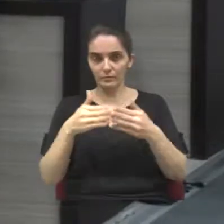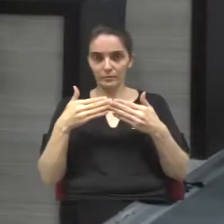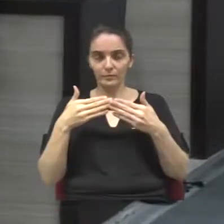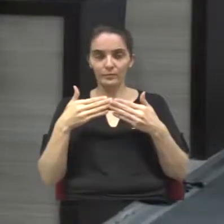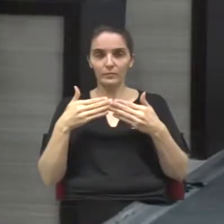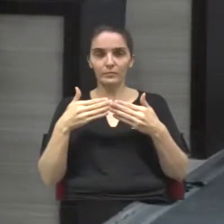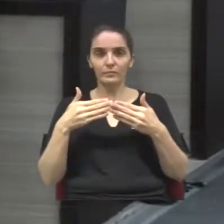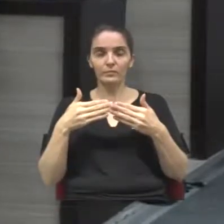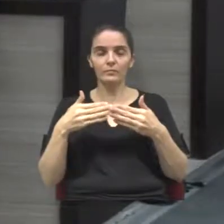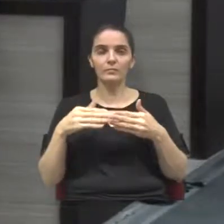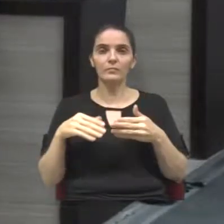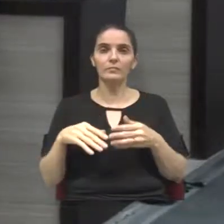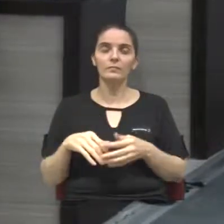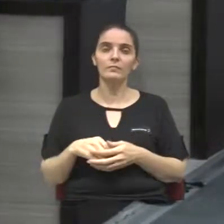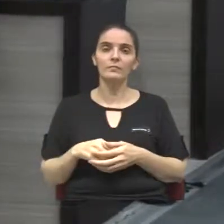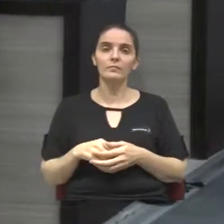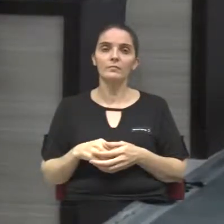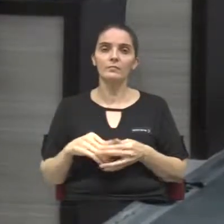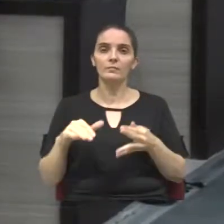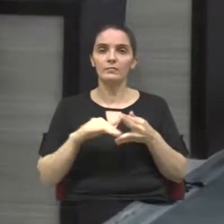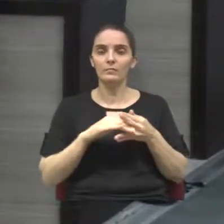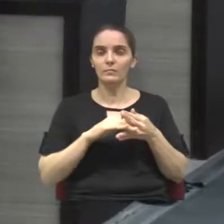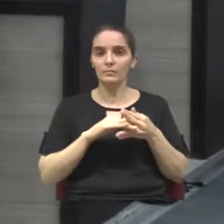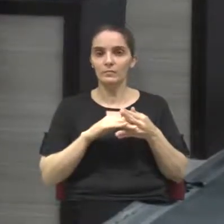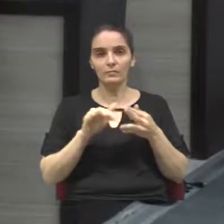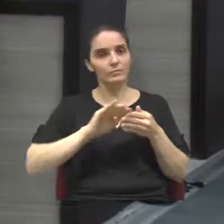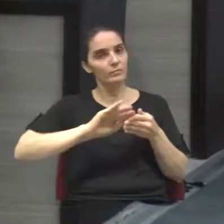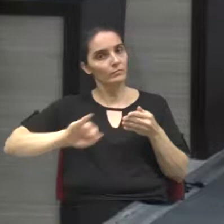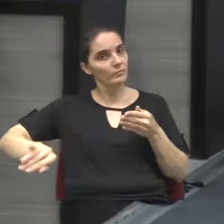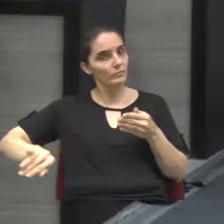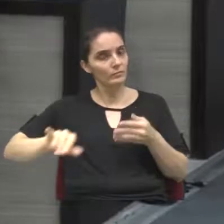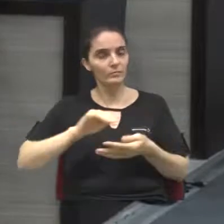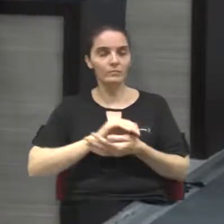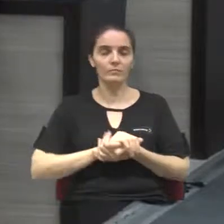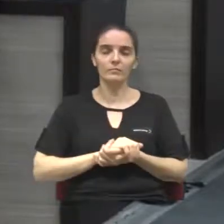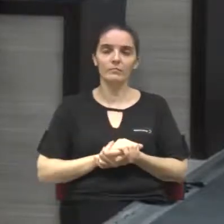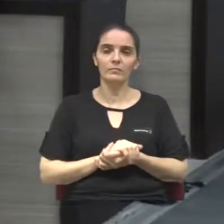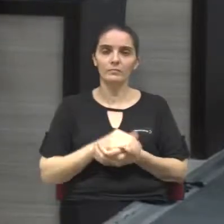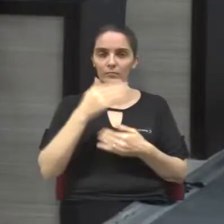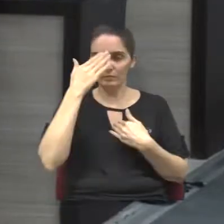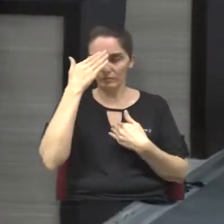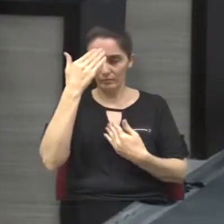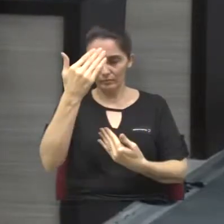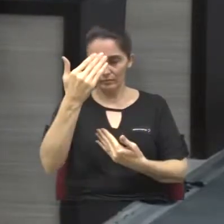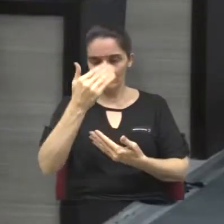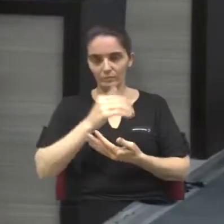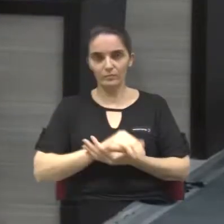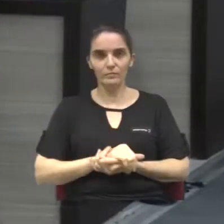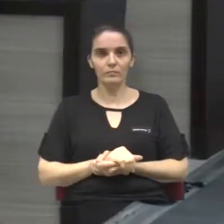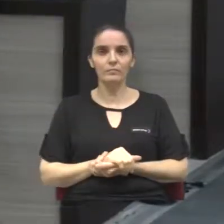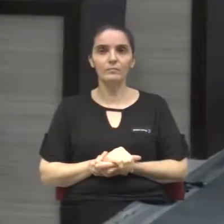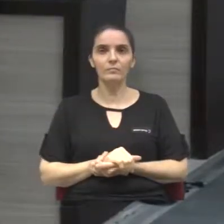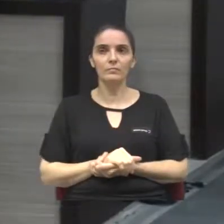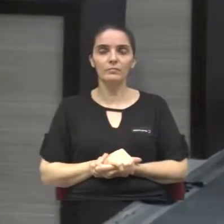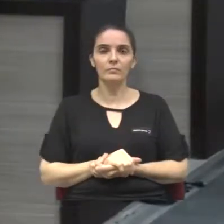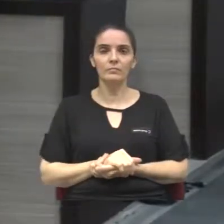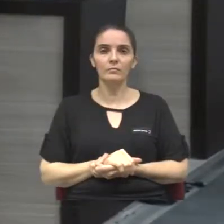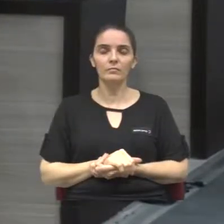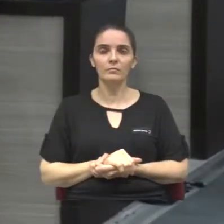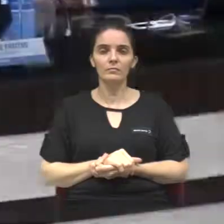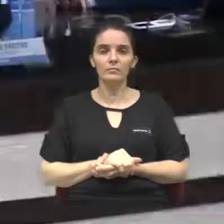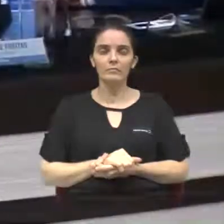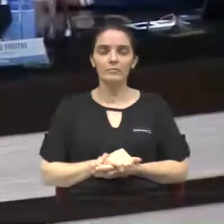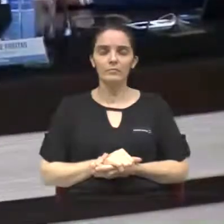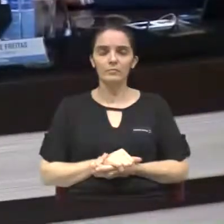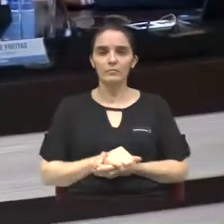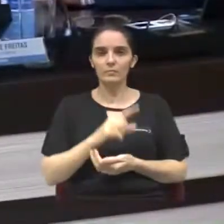para que seja suspenso o intervalo de 30 minutos. Obrigado, senhor presidente. O requerimento